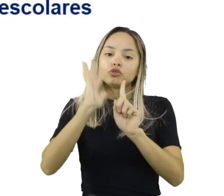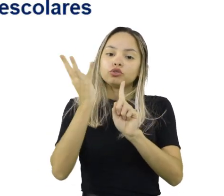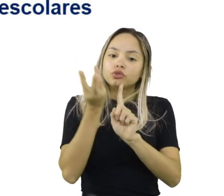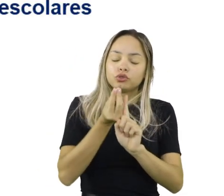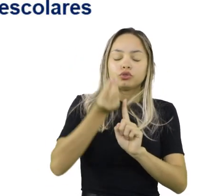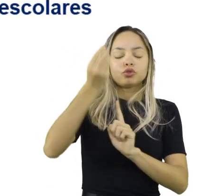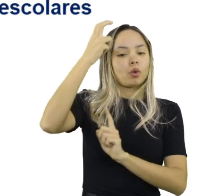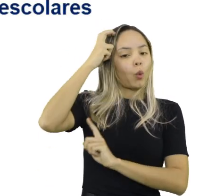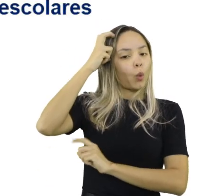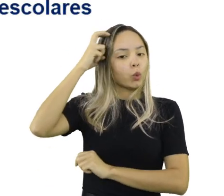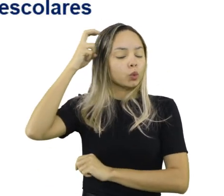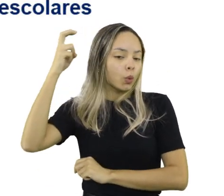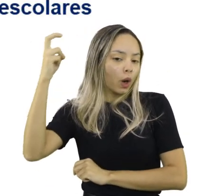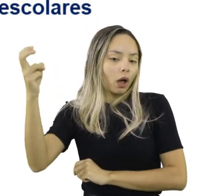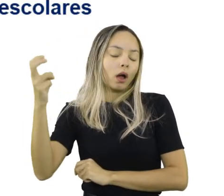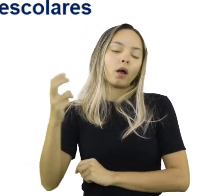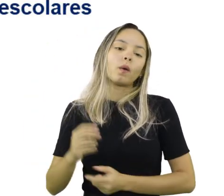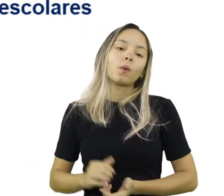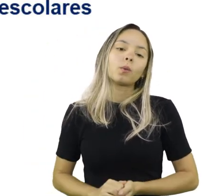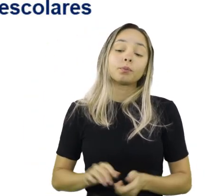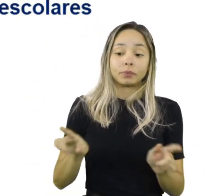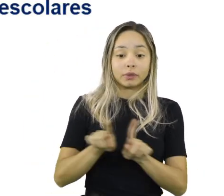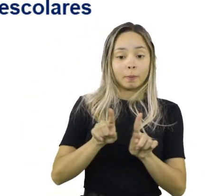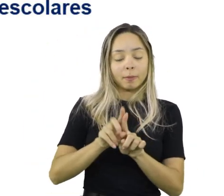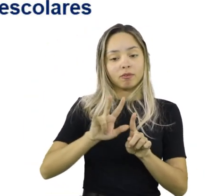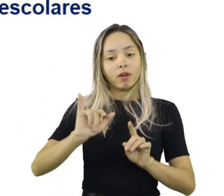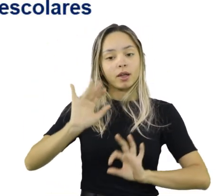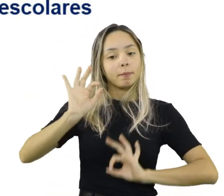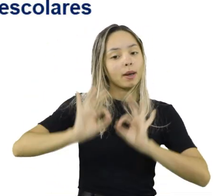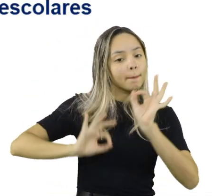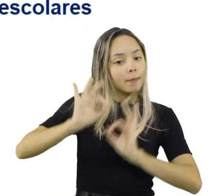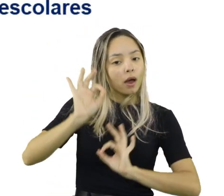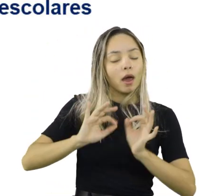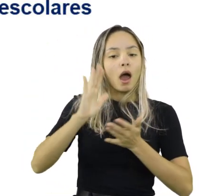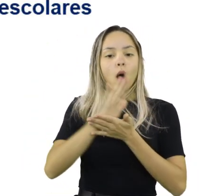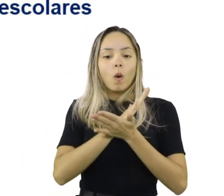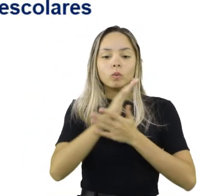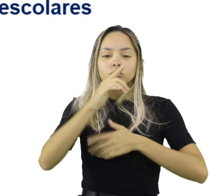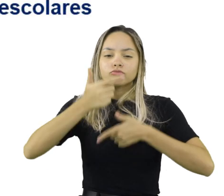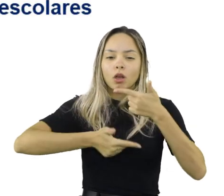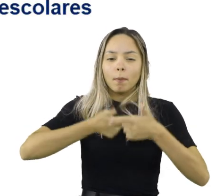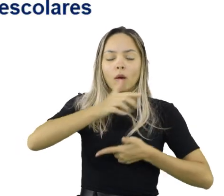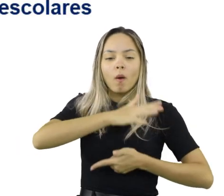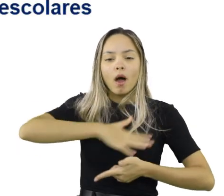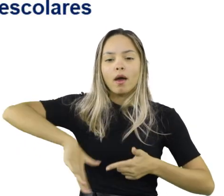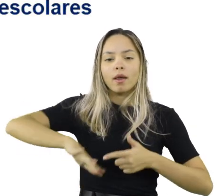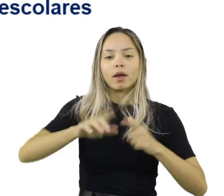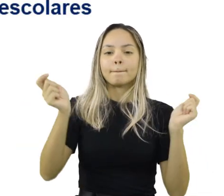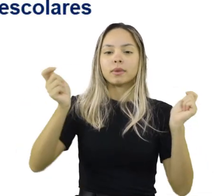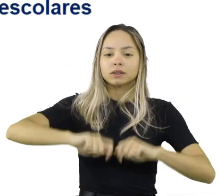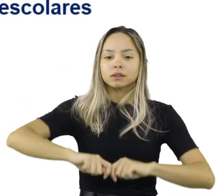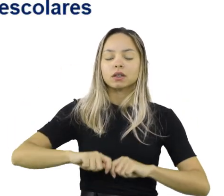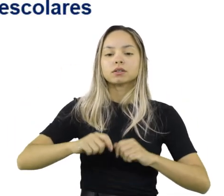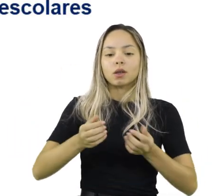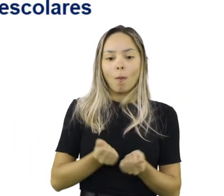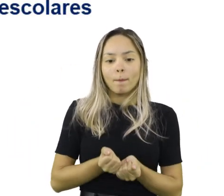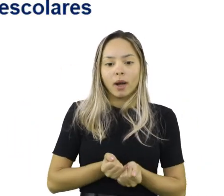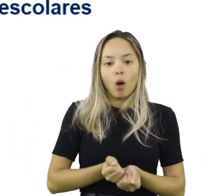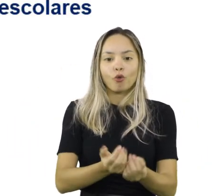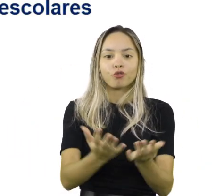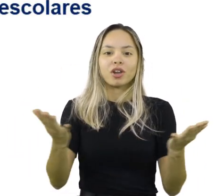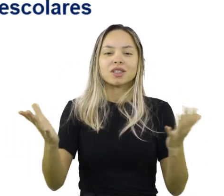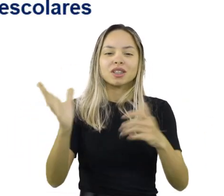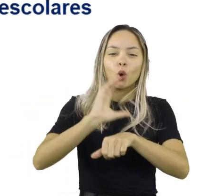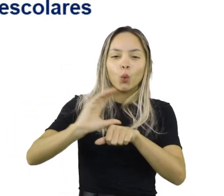né? Identificar ali demandas de capacitação para garantir uma formação continuada